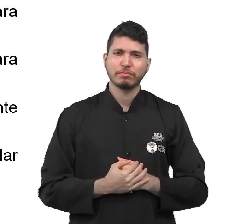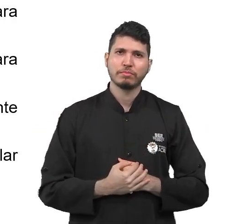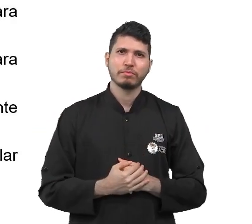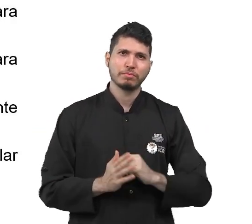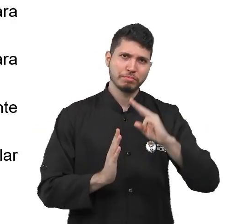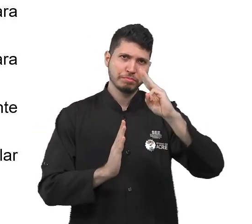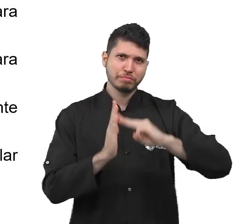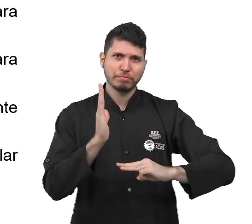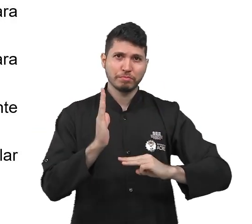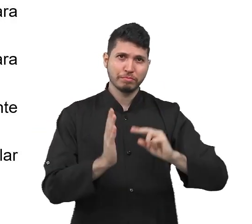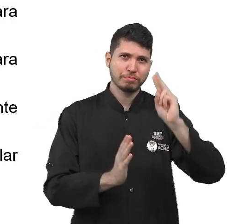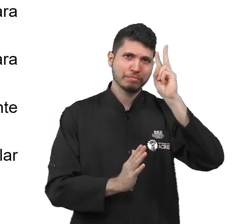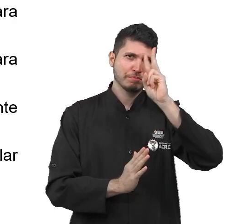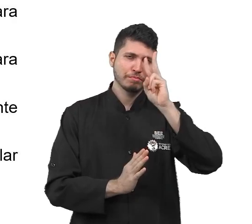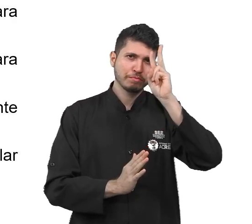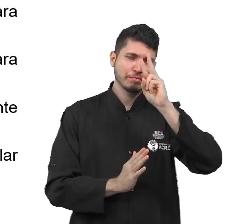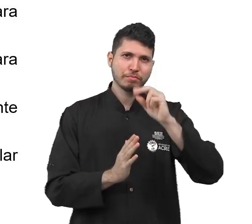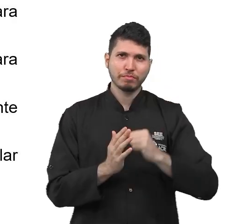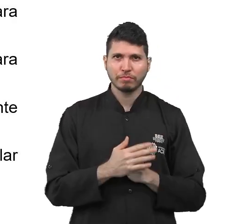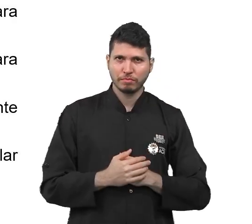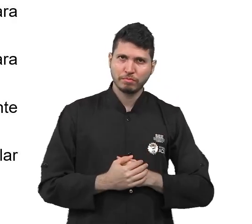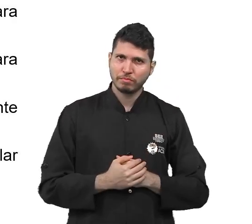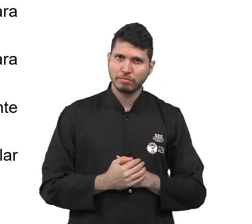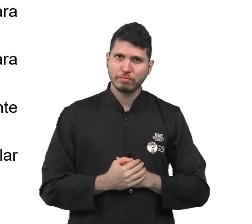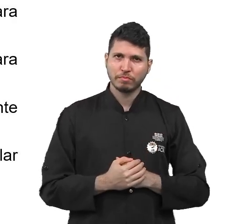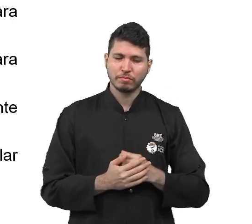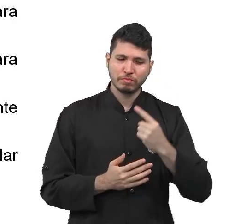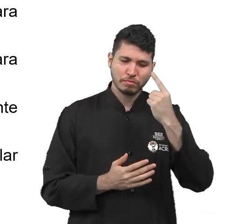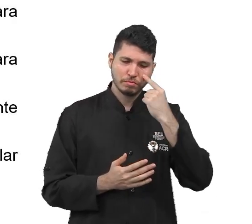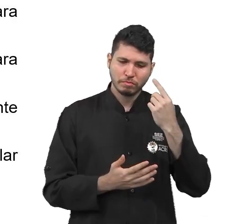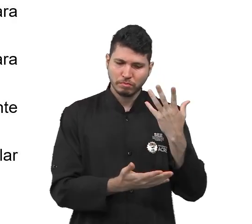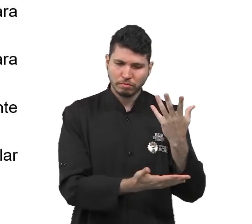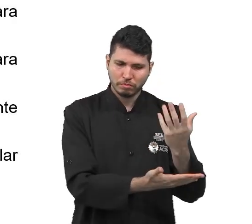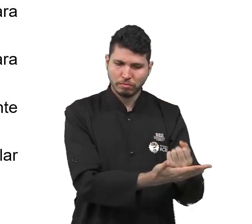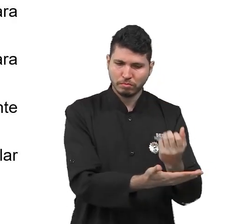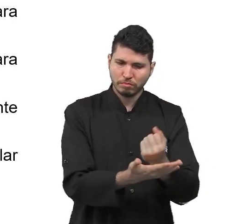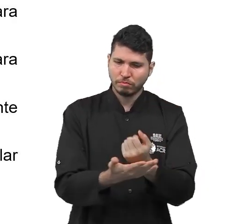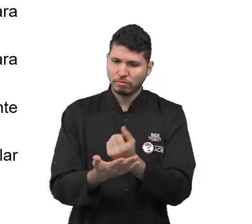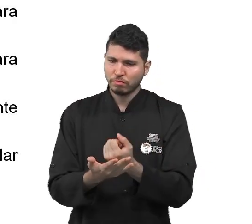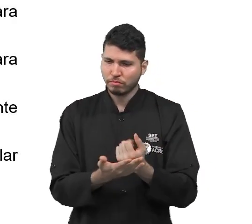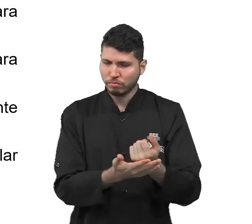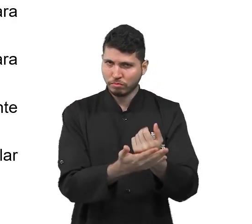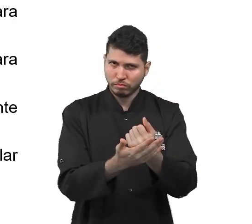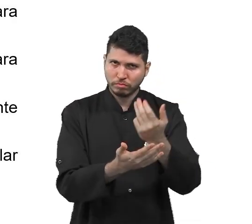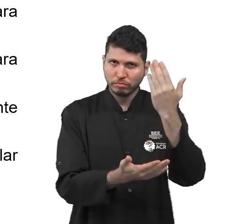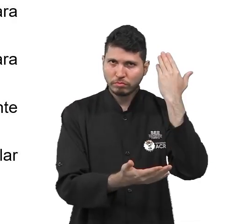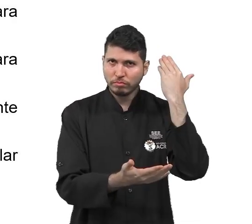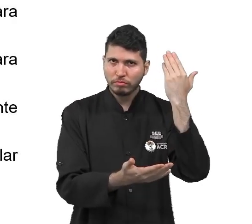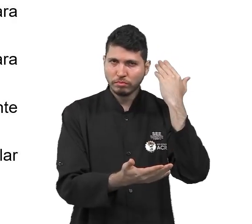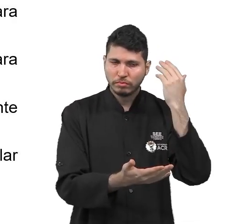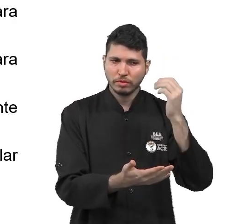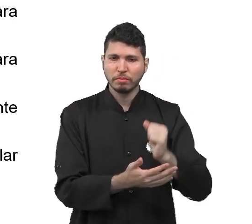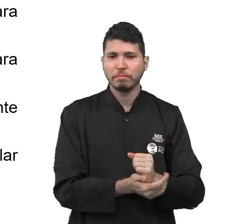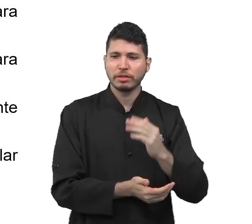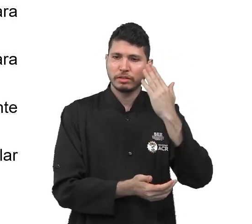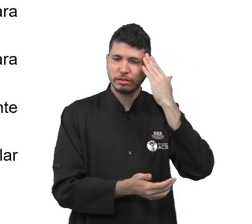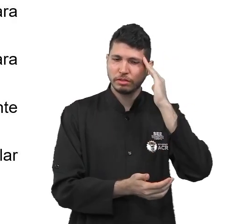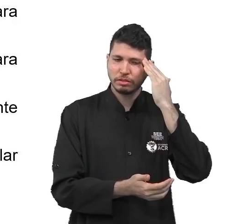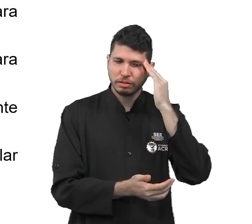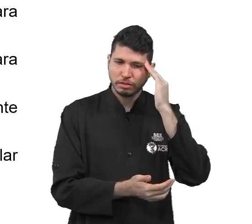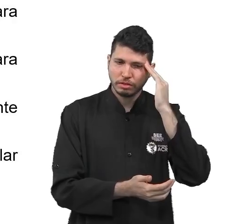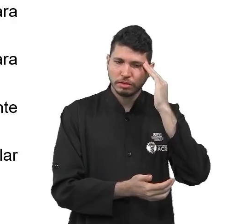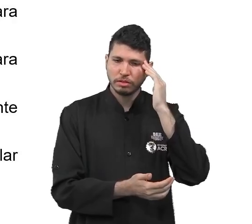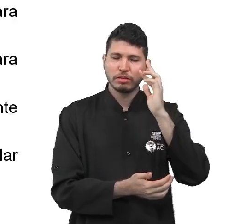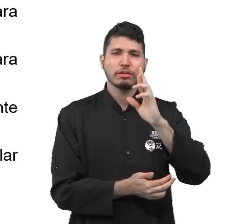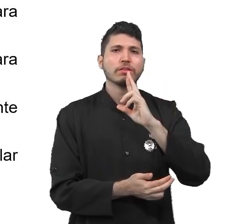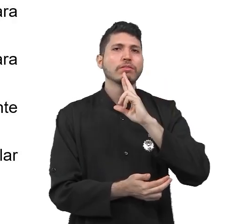Método histórico. Analisa registros e documentos passados para entender eventos ou